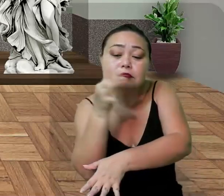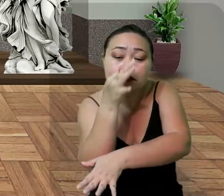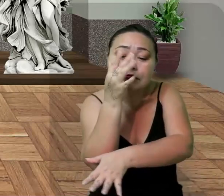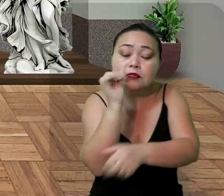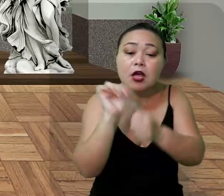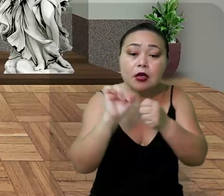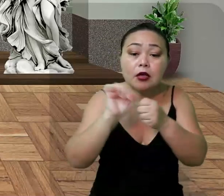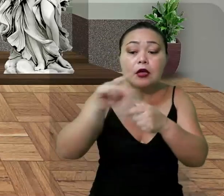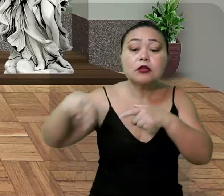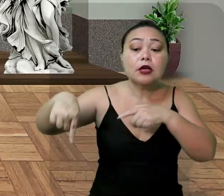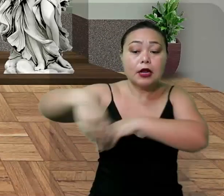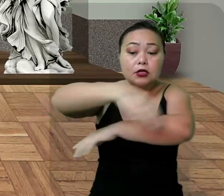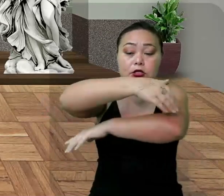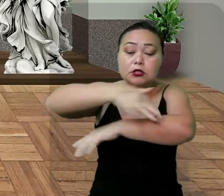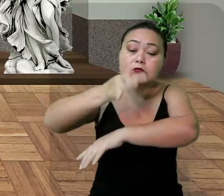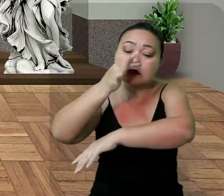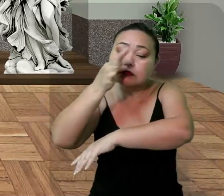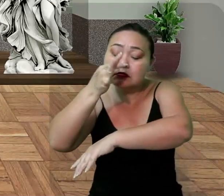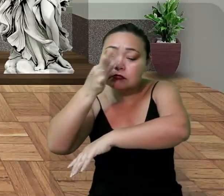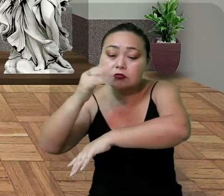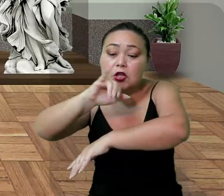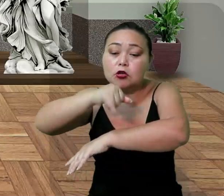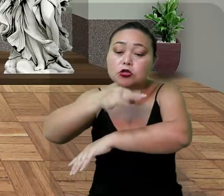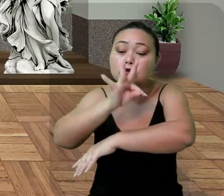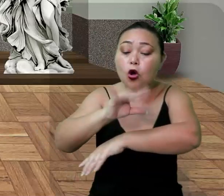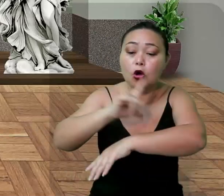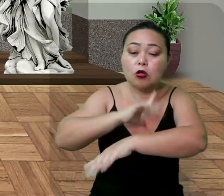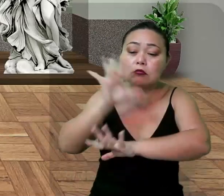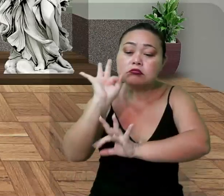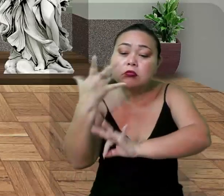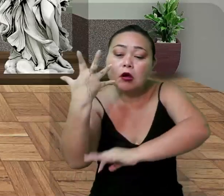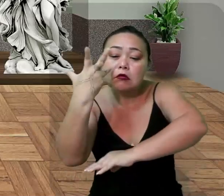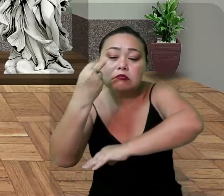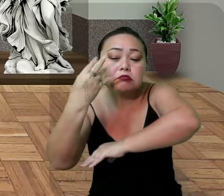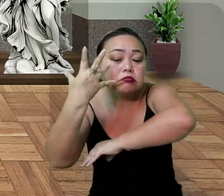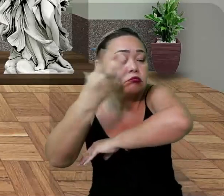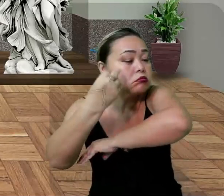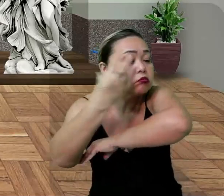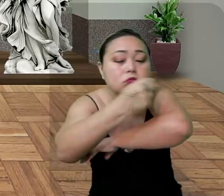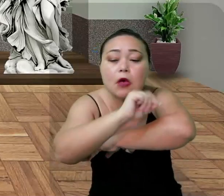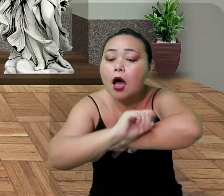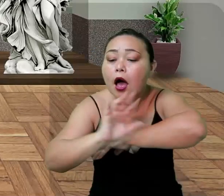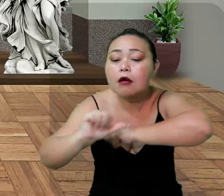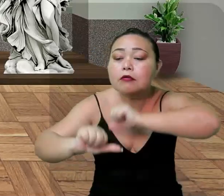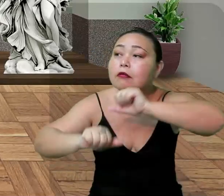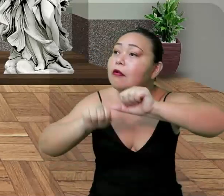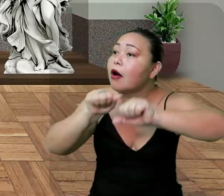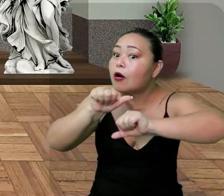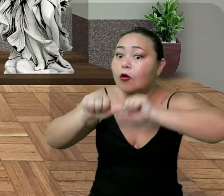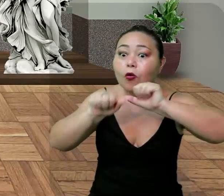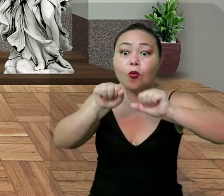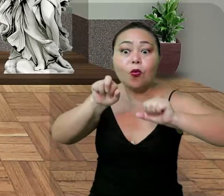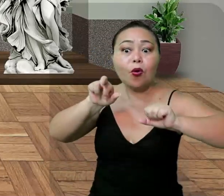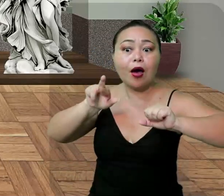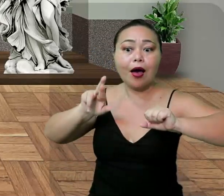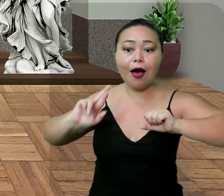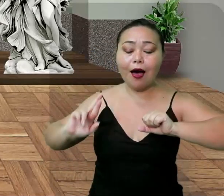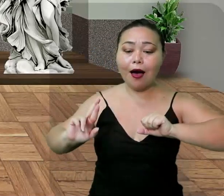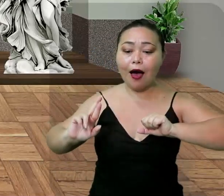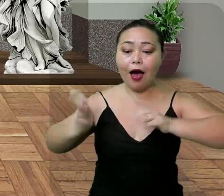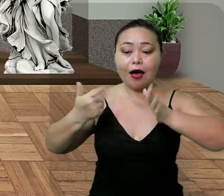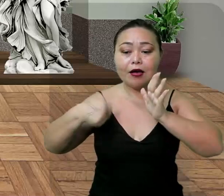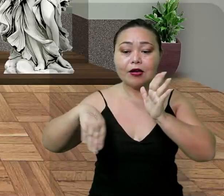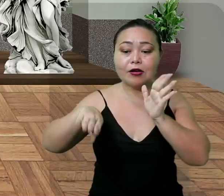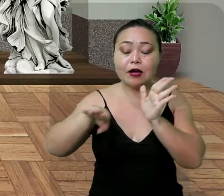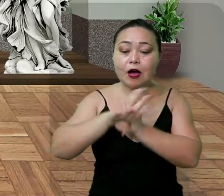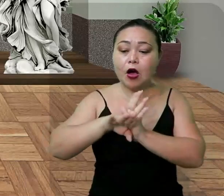jardins da Jorge Teixeira, ele fez a coisa mais linda. A cidade começou a ter um outro ar. Olha aí. Você chega, por